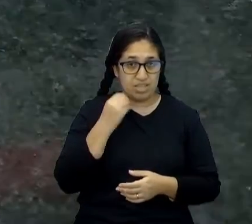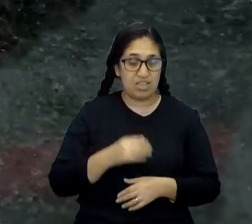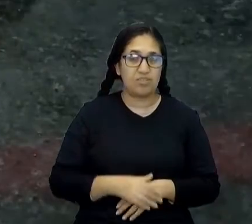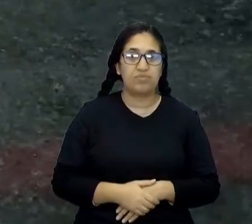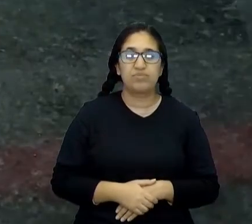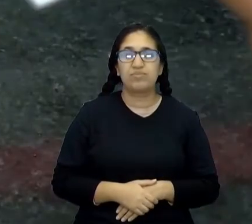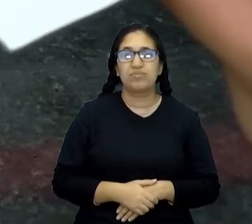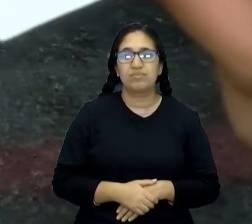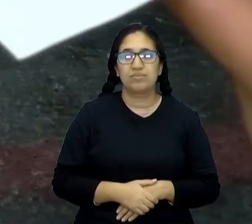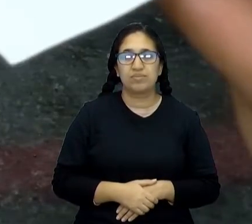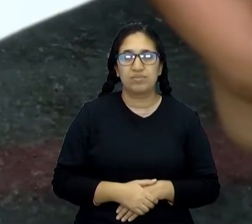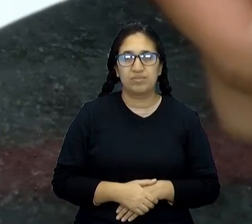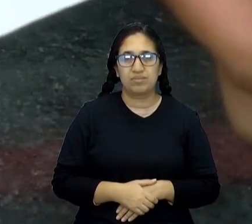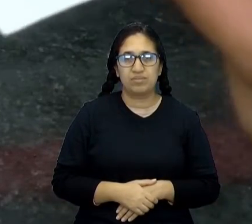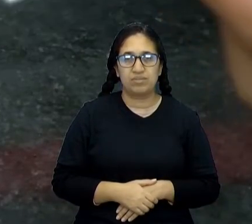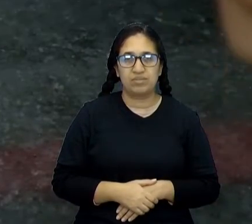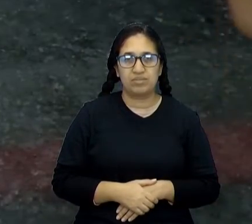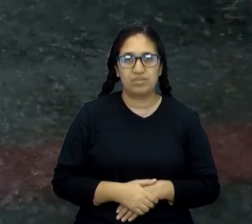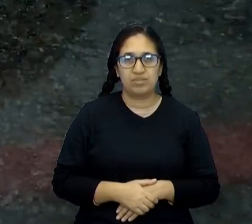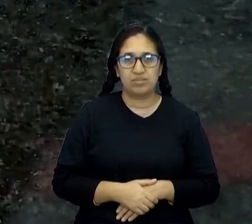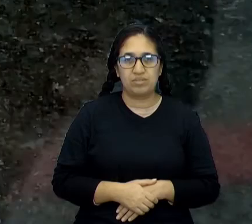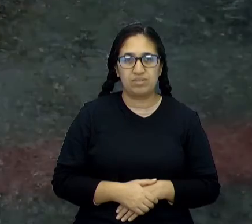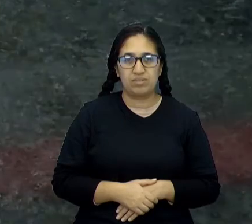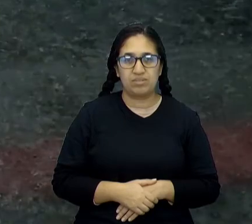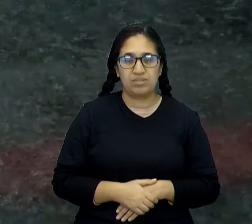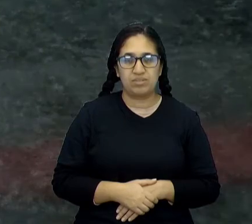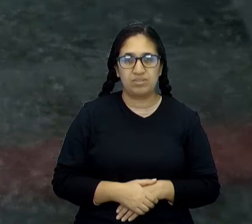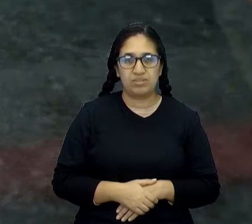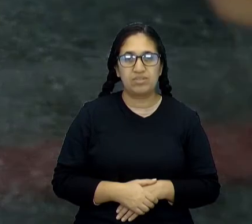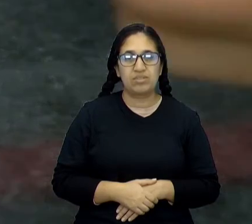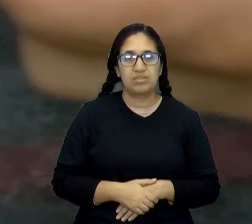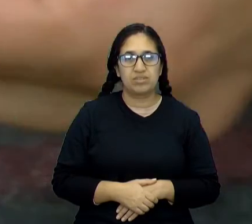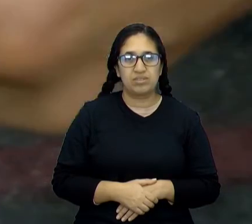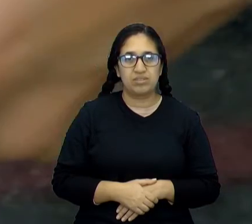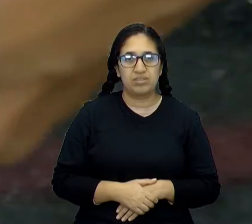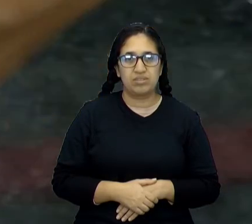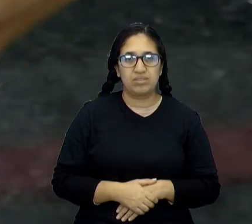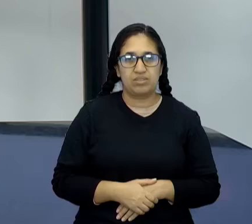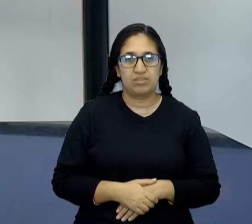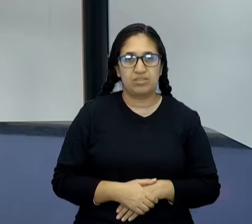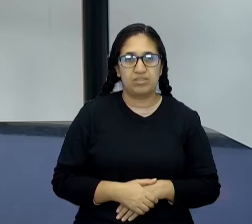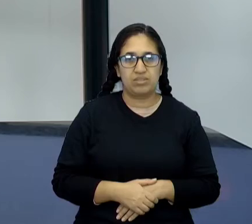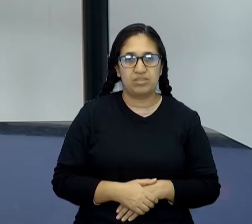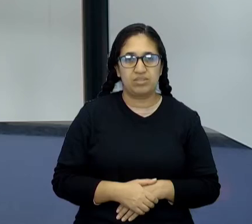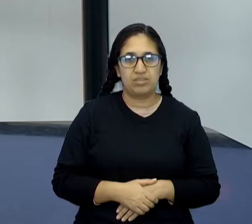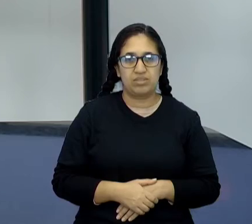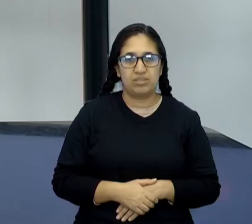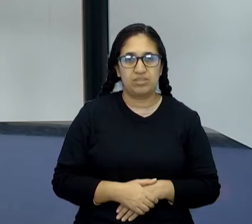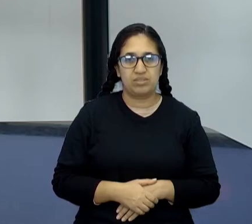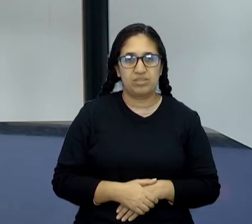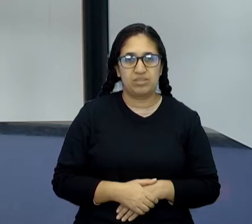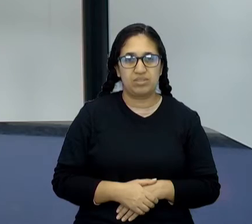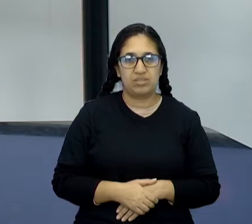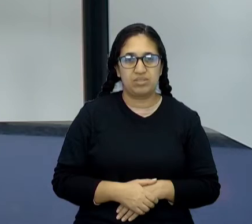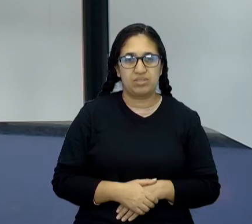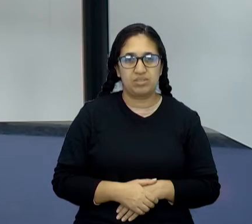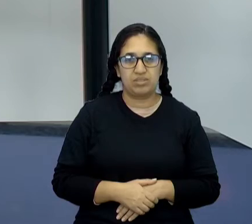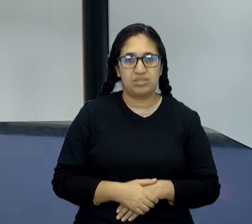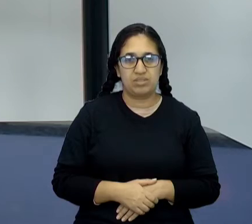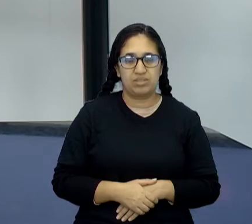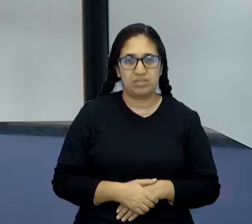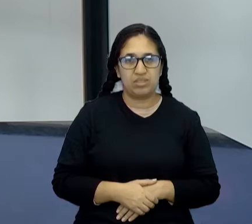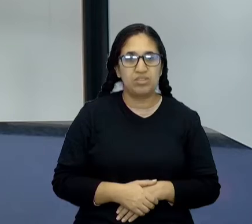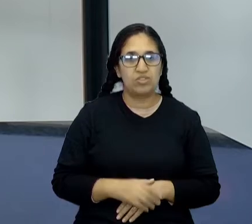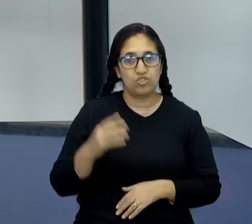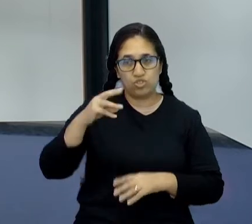uma tampinha como suporte. Se colocar a tampa no meio, não atrapalha em nada, tá bom? Vou colocar aqui e vou